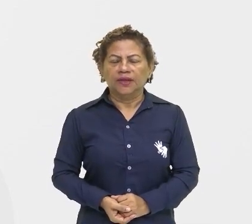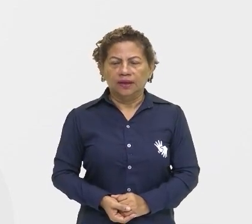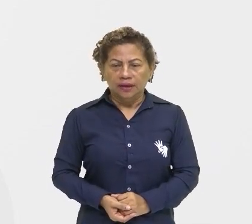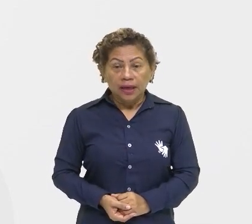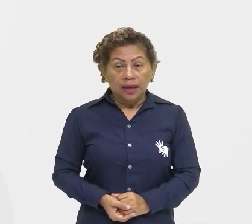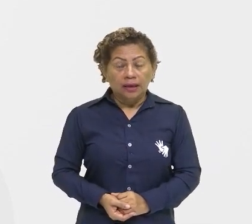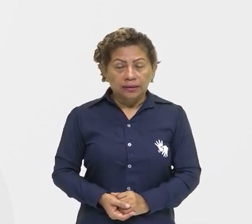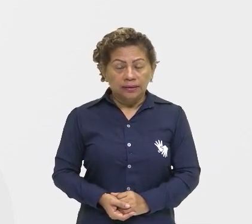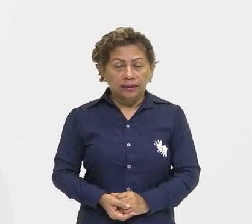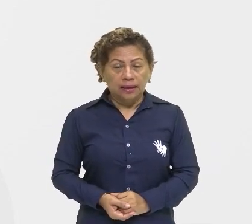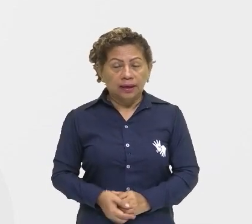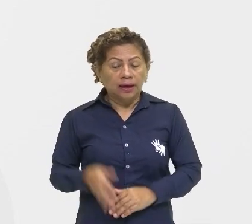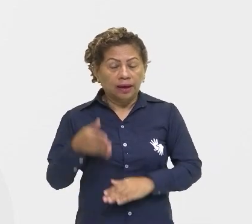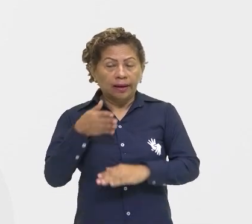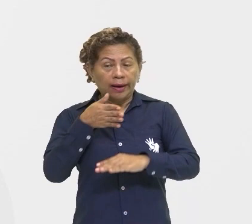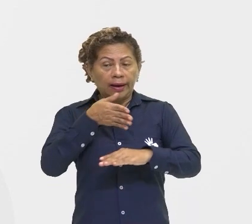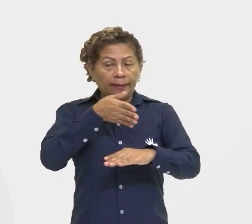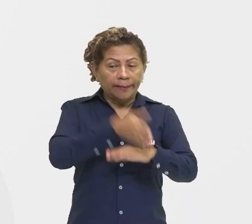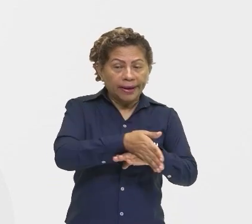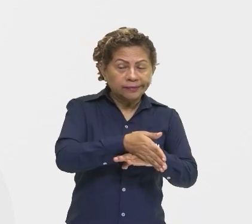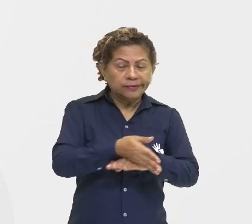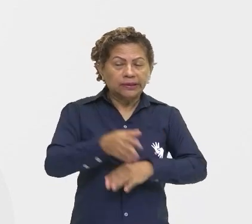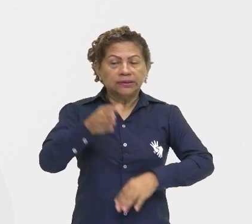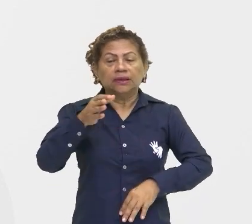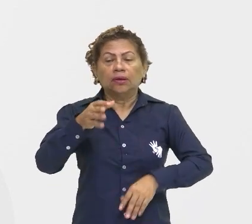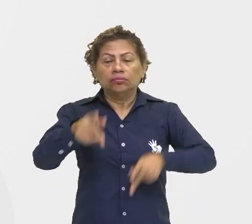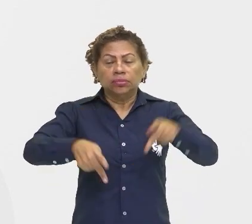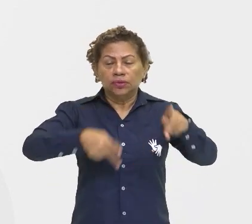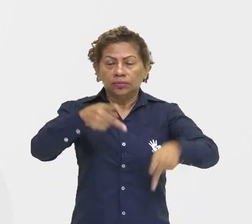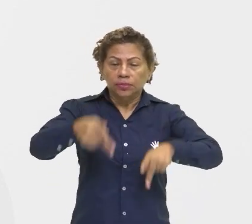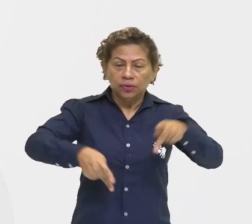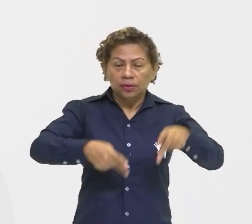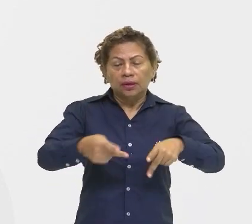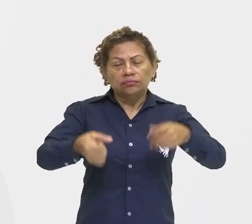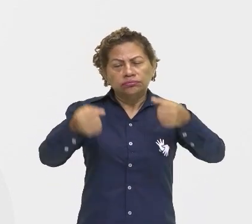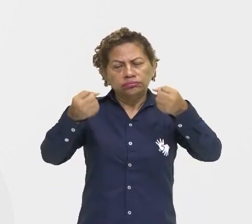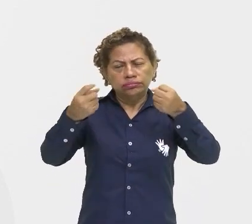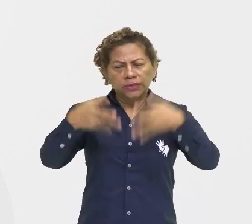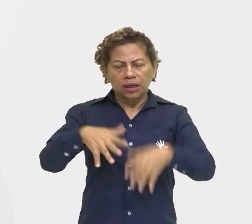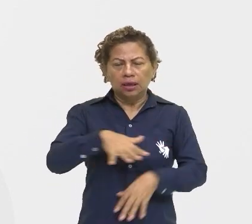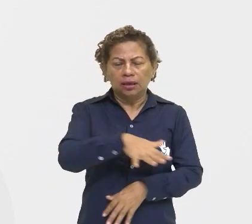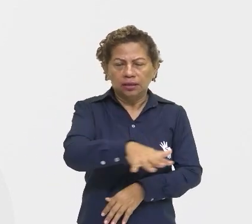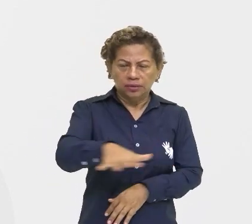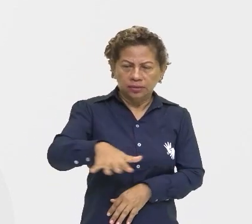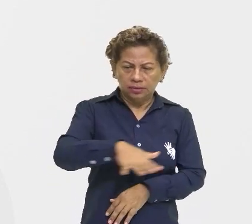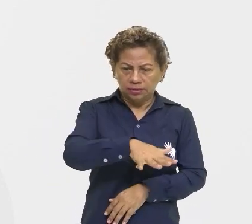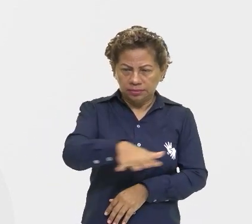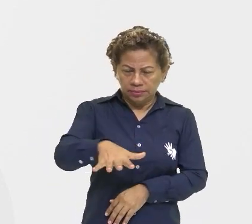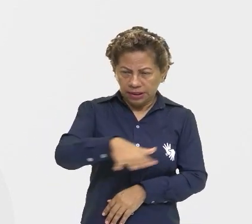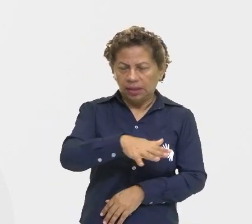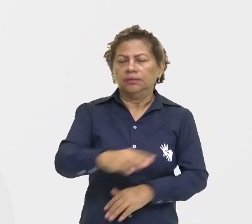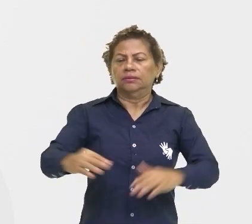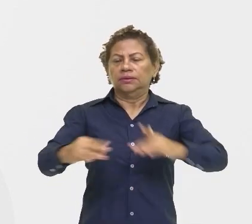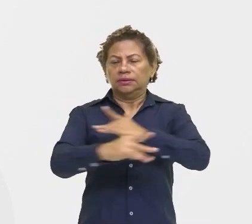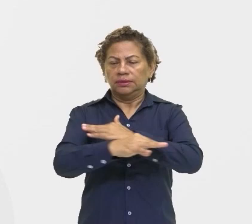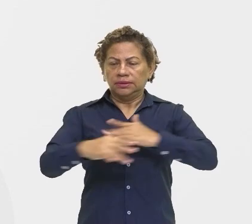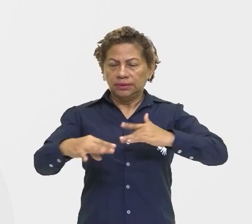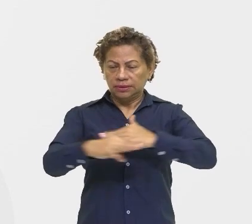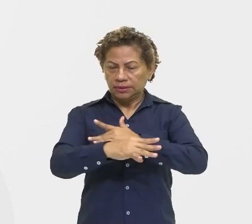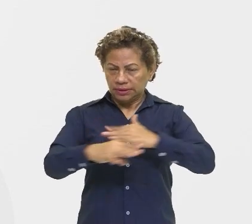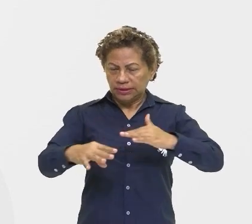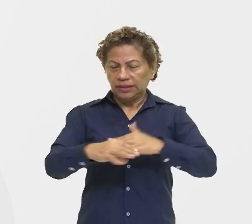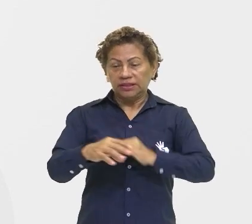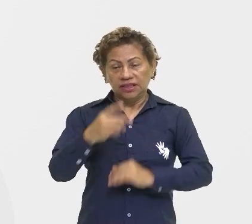Tá certo? E a gente pode destacar como forma de democratização da gestão do espaço das cidades, o chamado